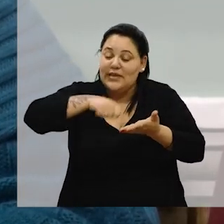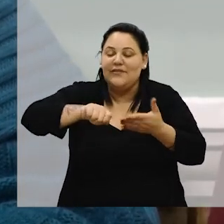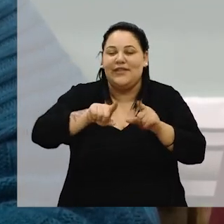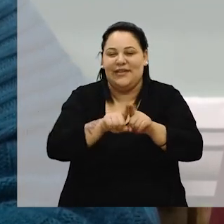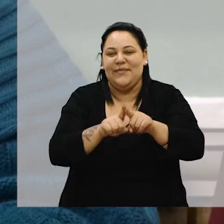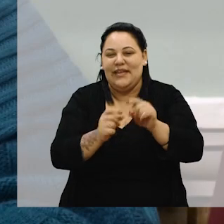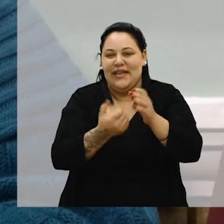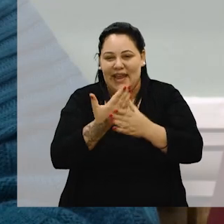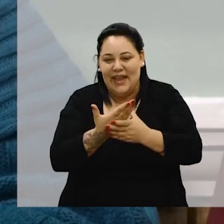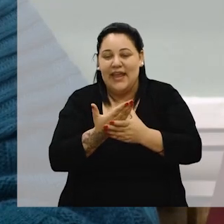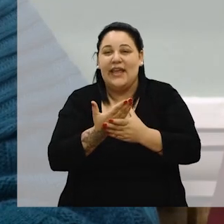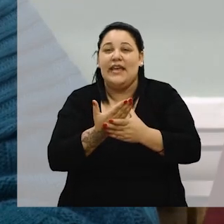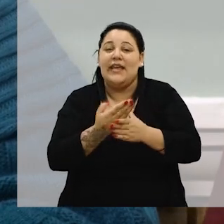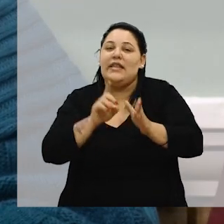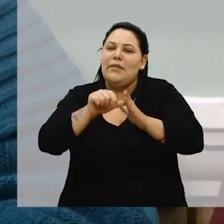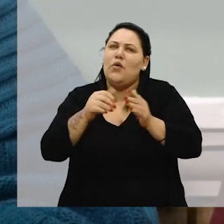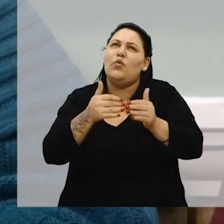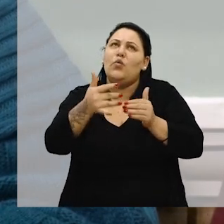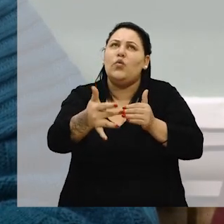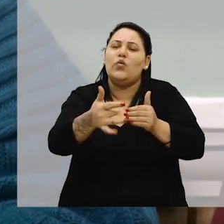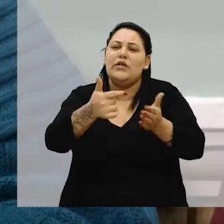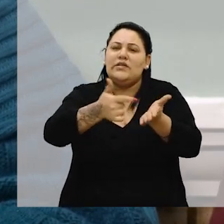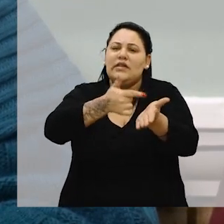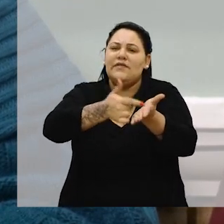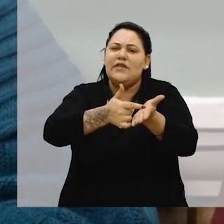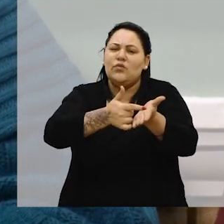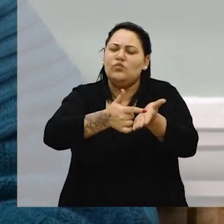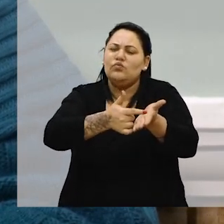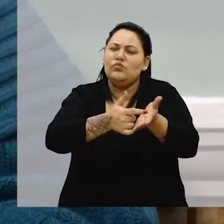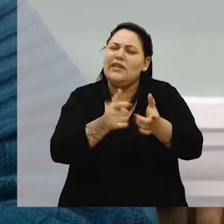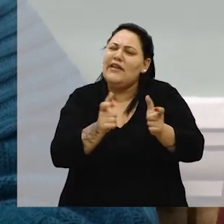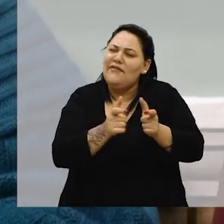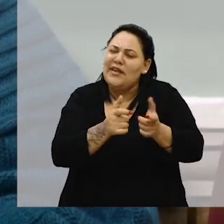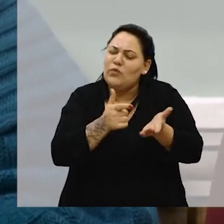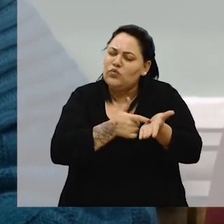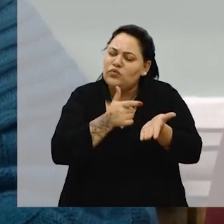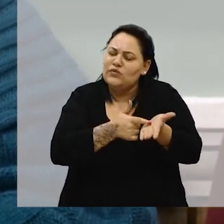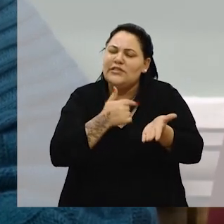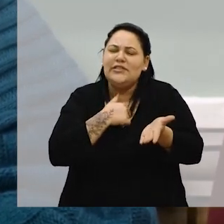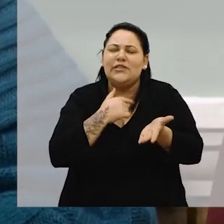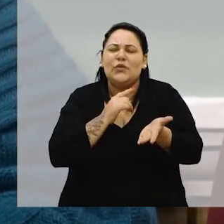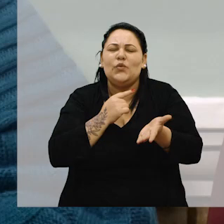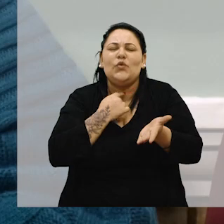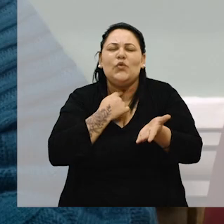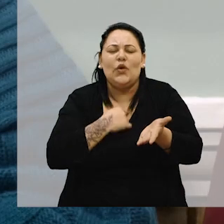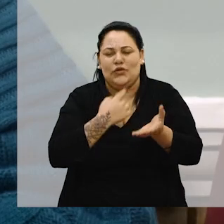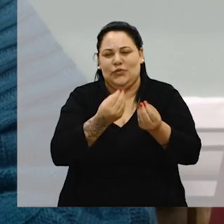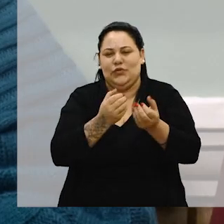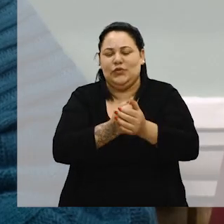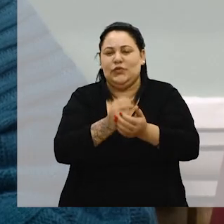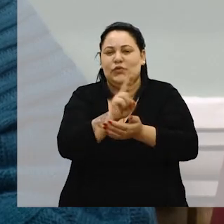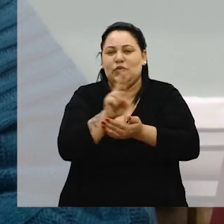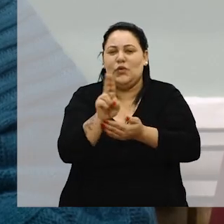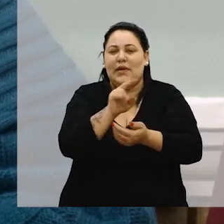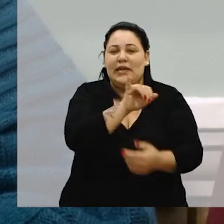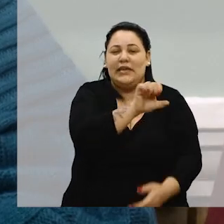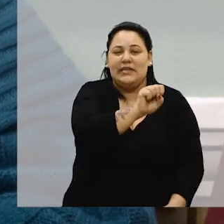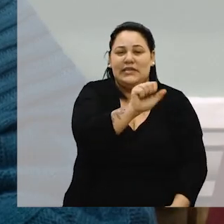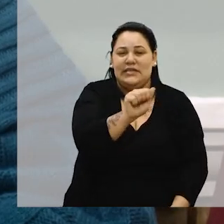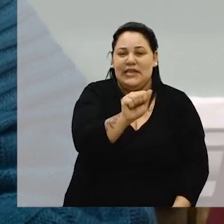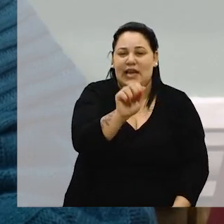aí. E mais adiante, eu escrevi um livrinho que eu gosto muito, desse meu livrinho.